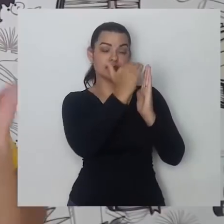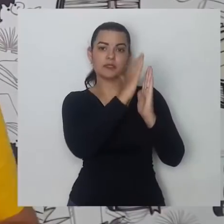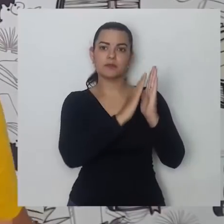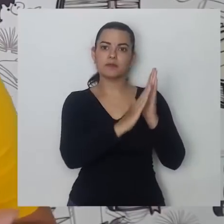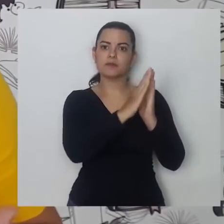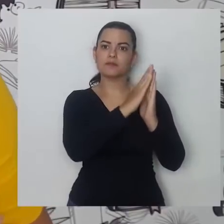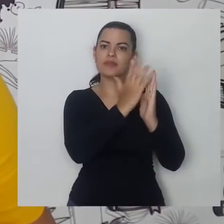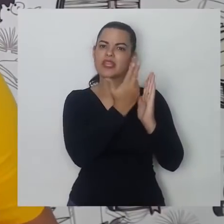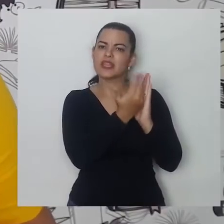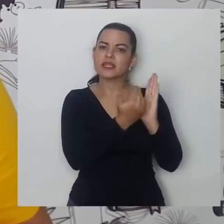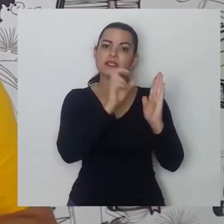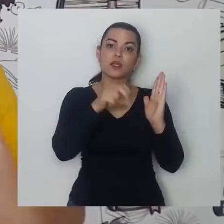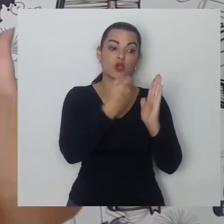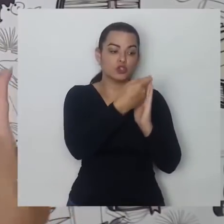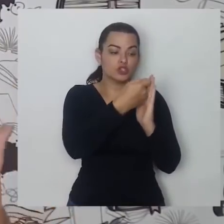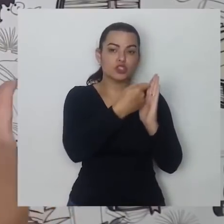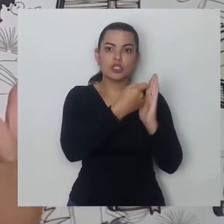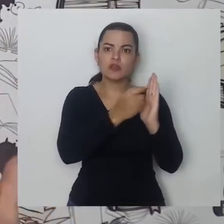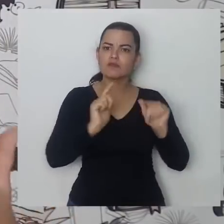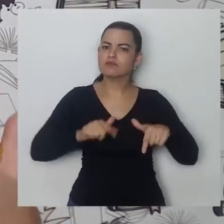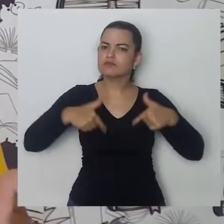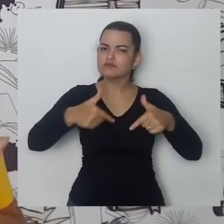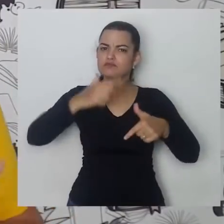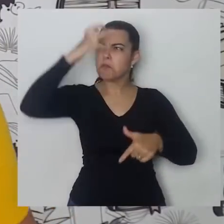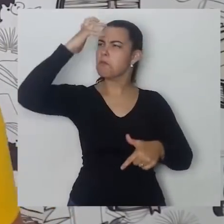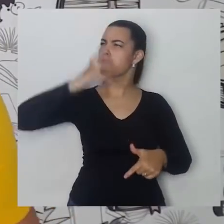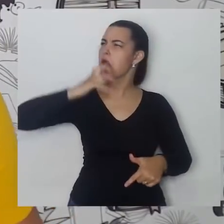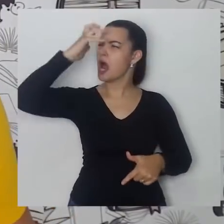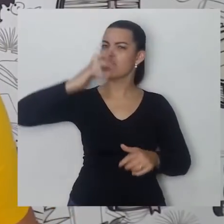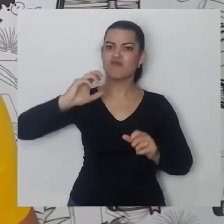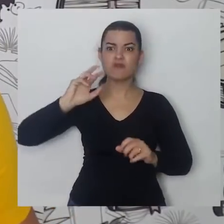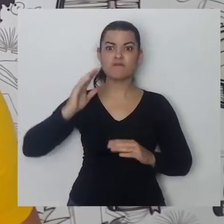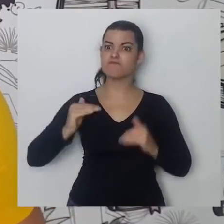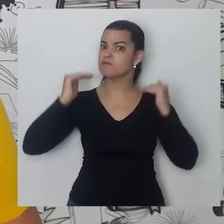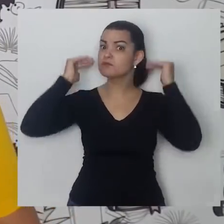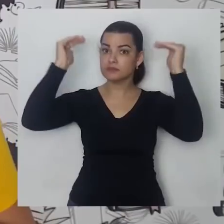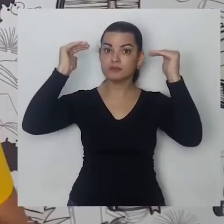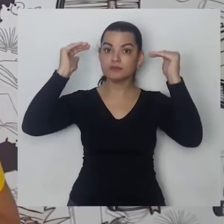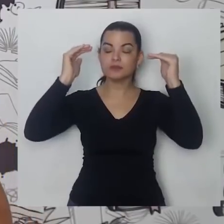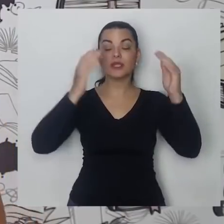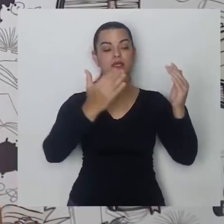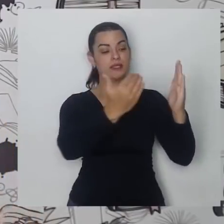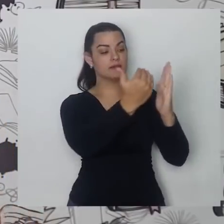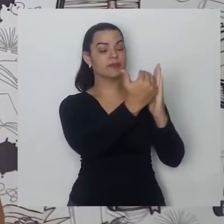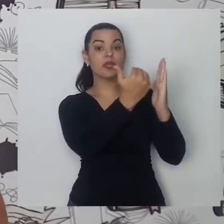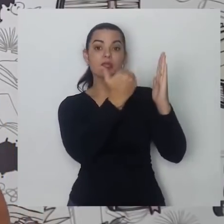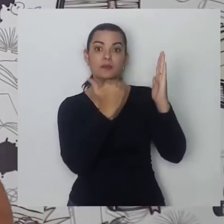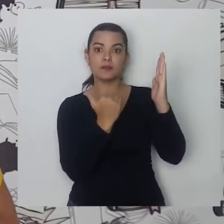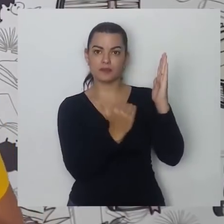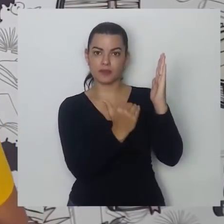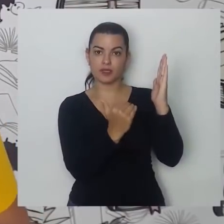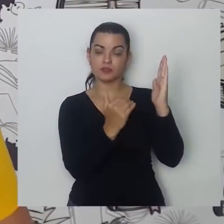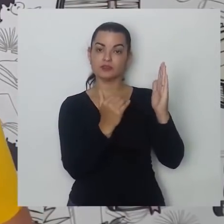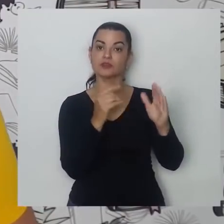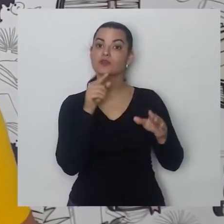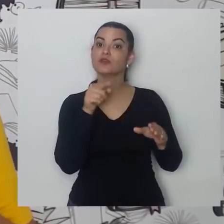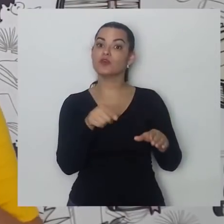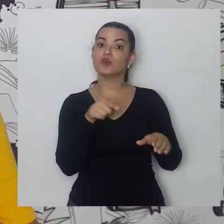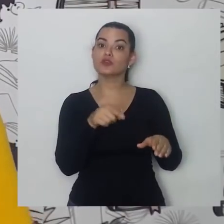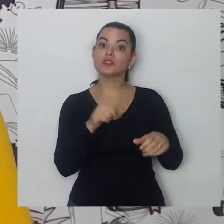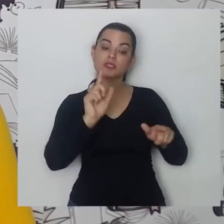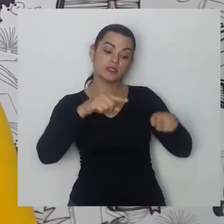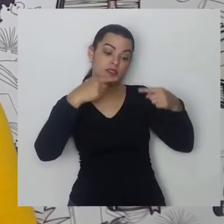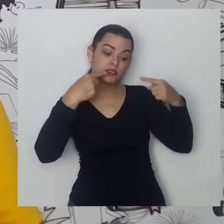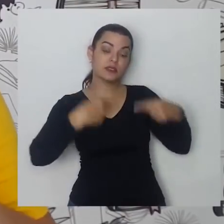muito brava, mas muito brava. E embaixo, o seu exercício, o